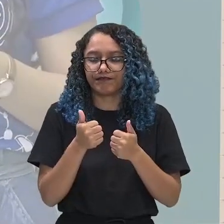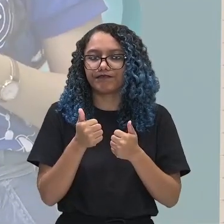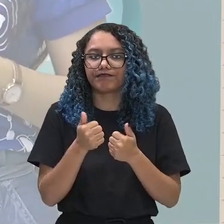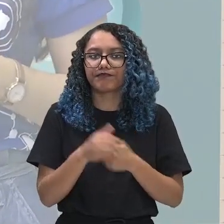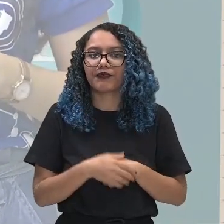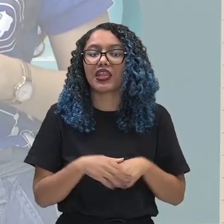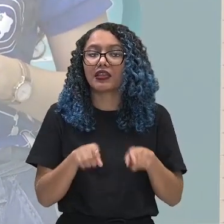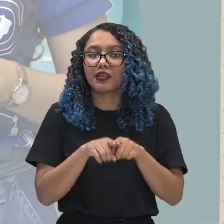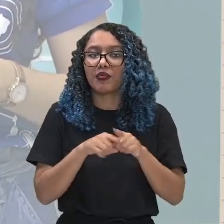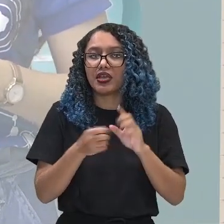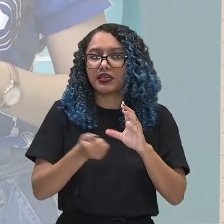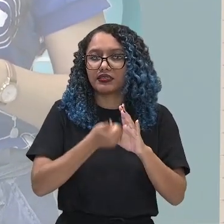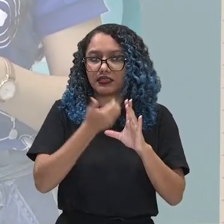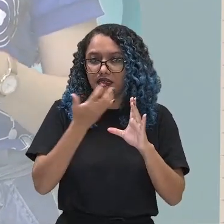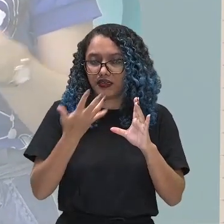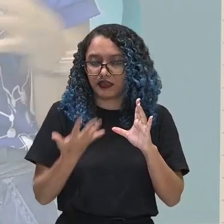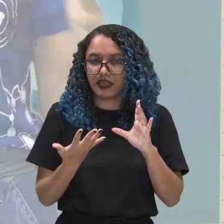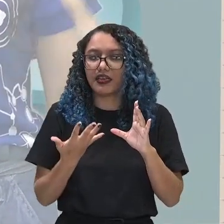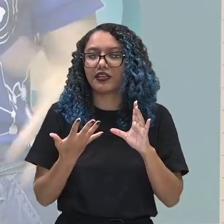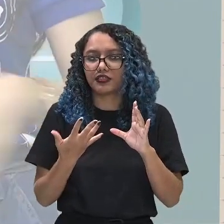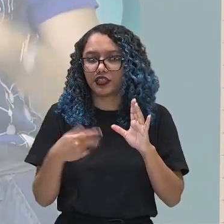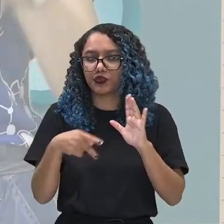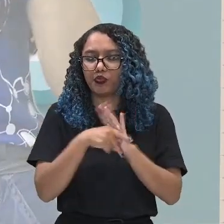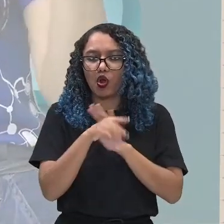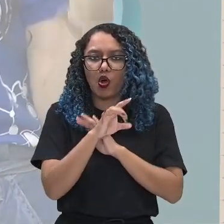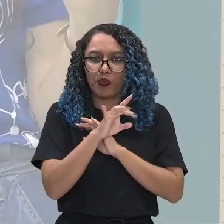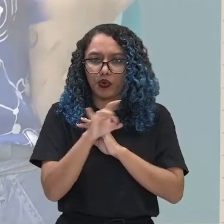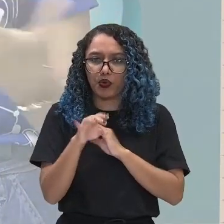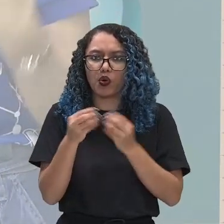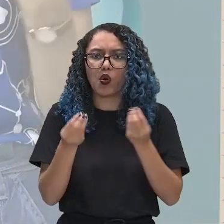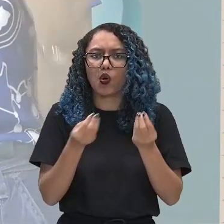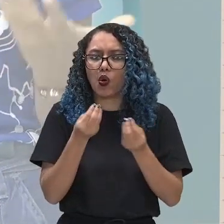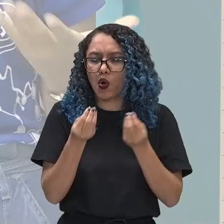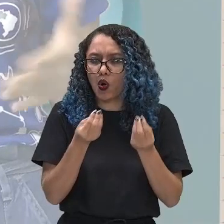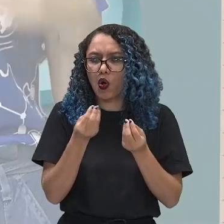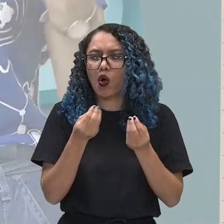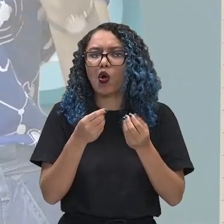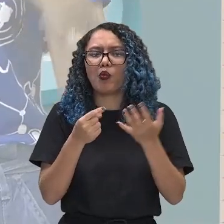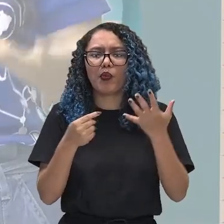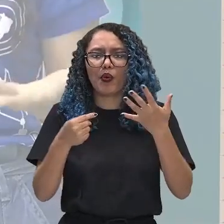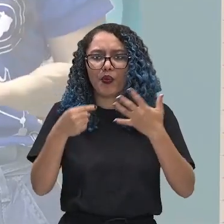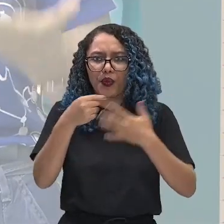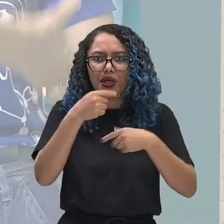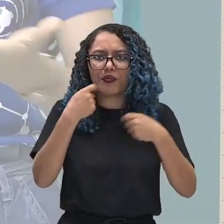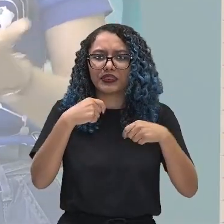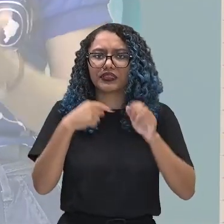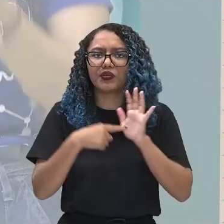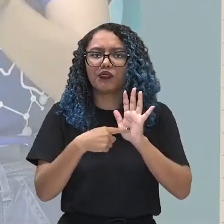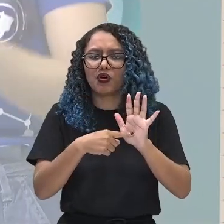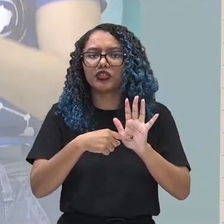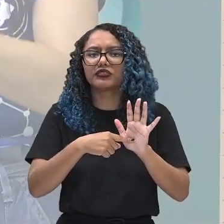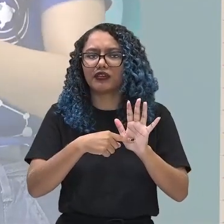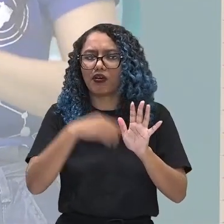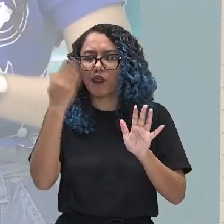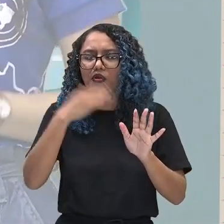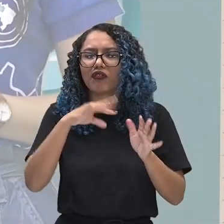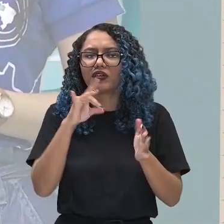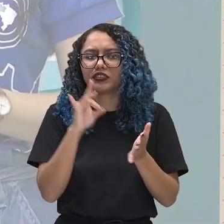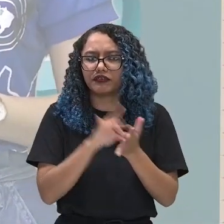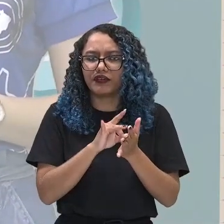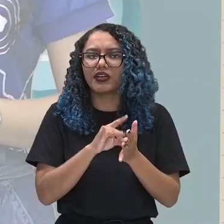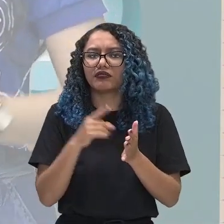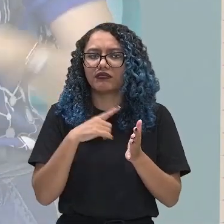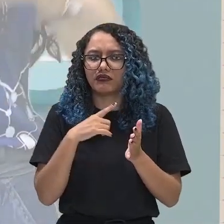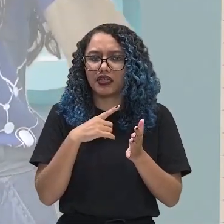Vocês viram aí as características dos textos argumentativos, quais são os elementos que mostram que, de fato, ali existe um